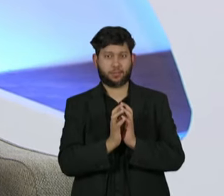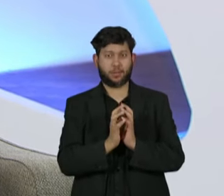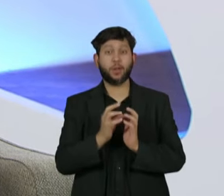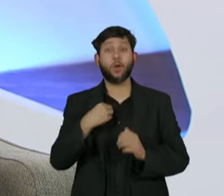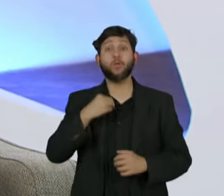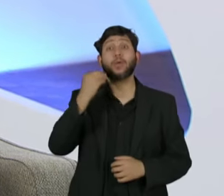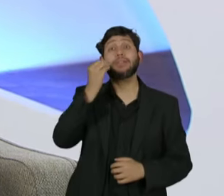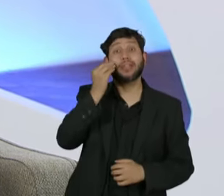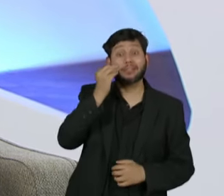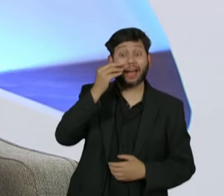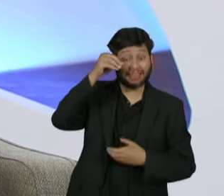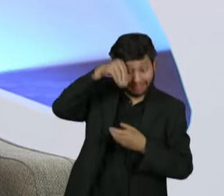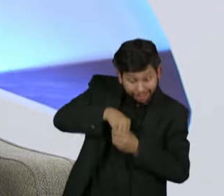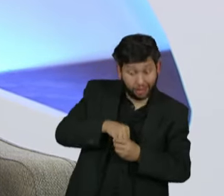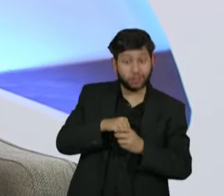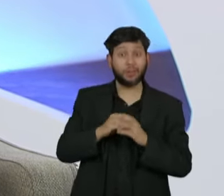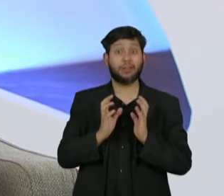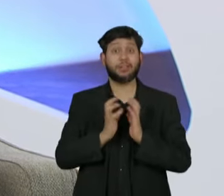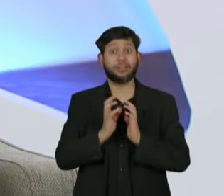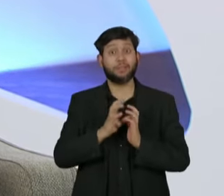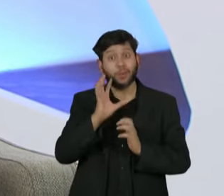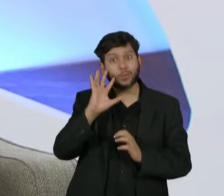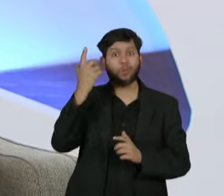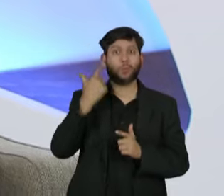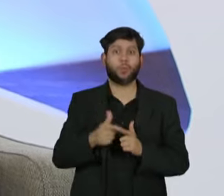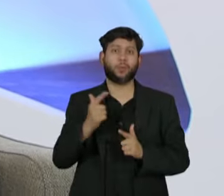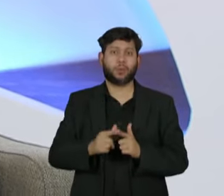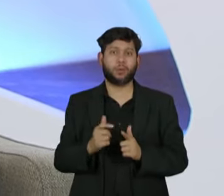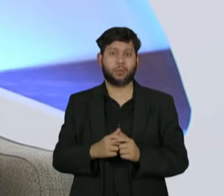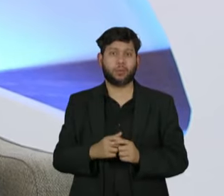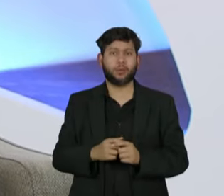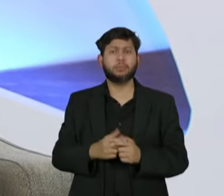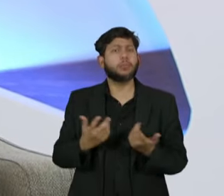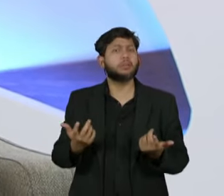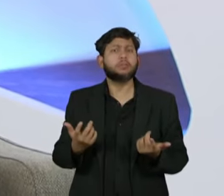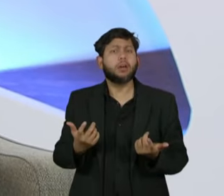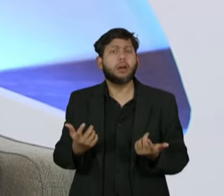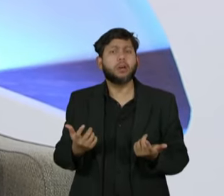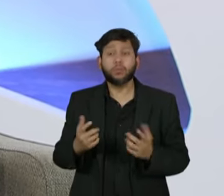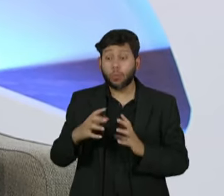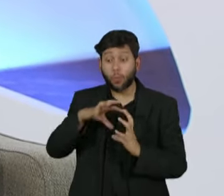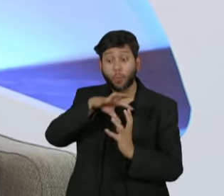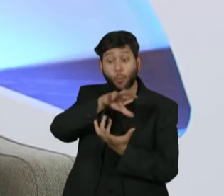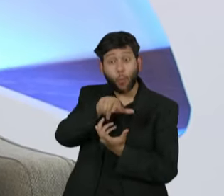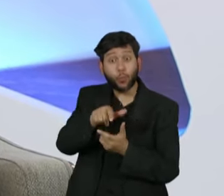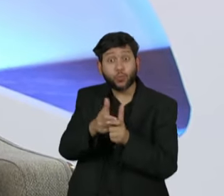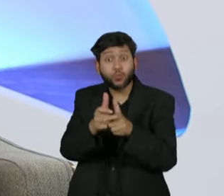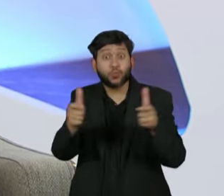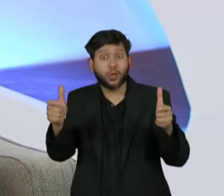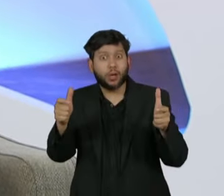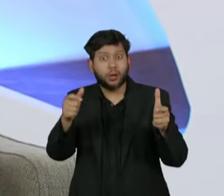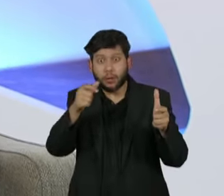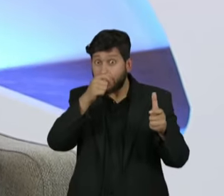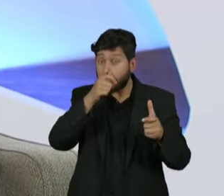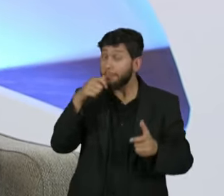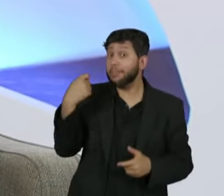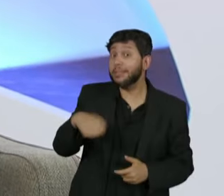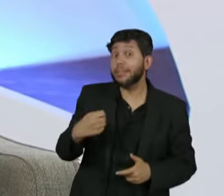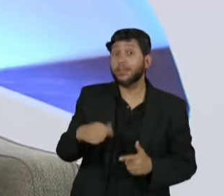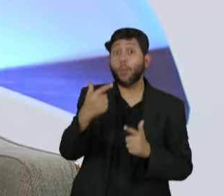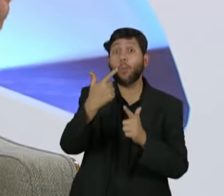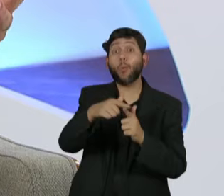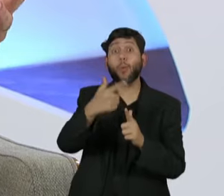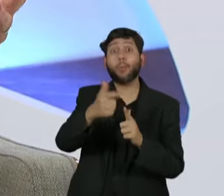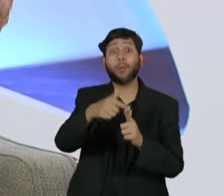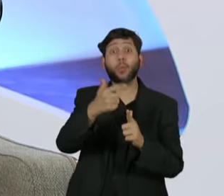esse problema no Recife Isso não funciona do ponto de vista de escala digital escala digital para fazer qualquer coisa os problemas tem que ser